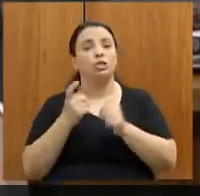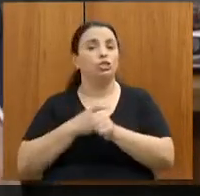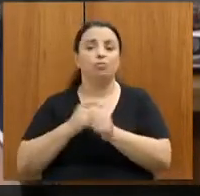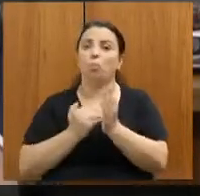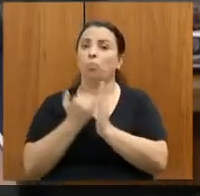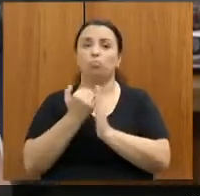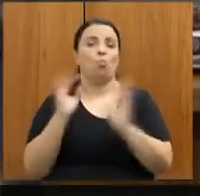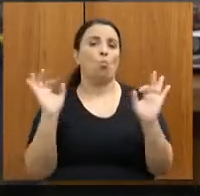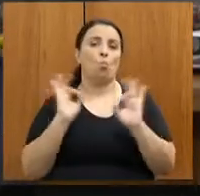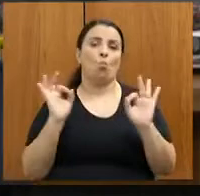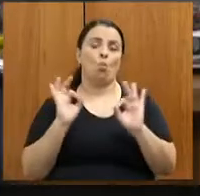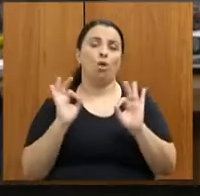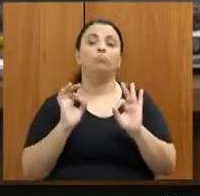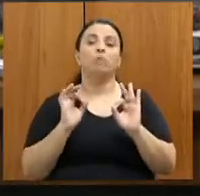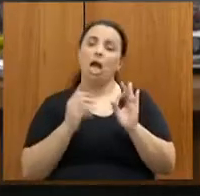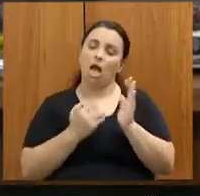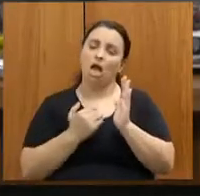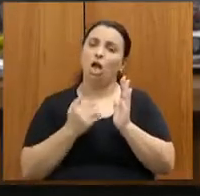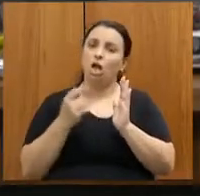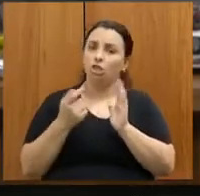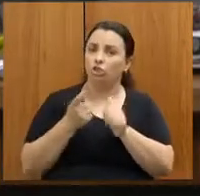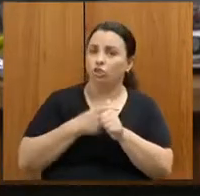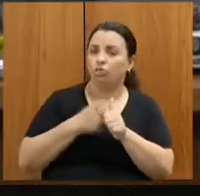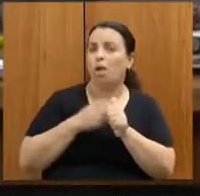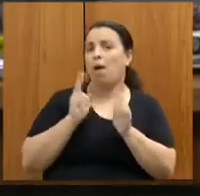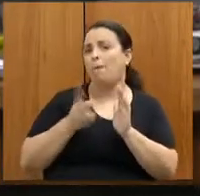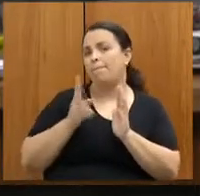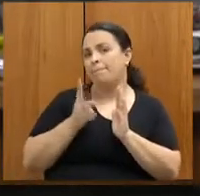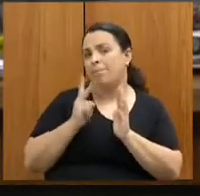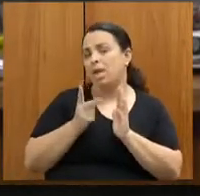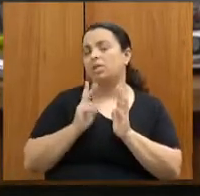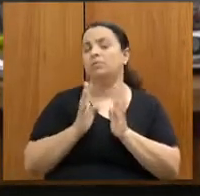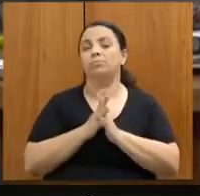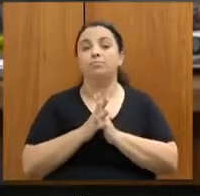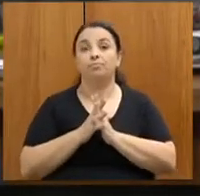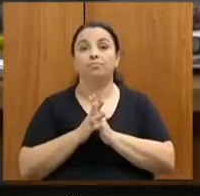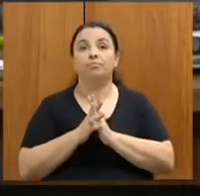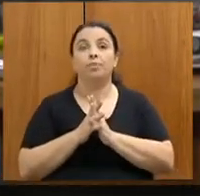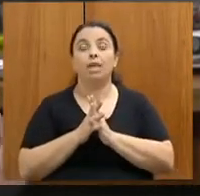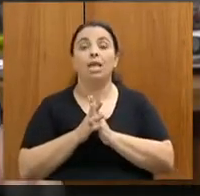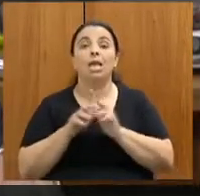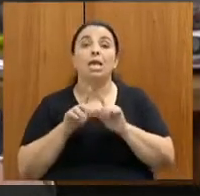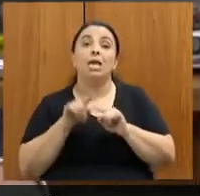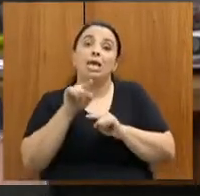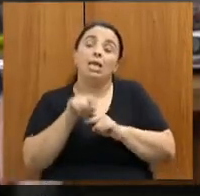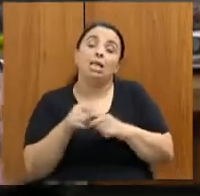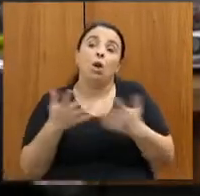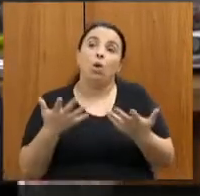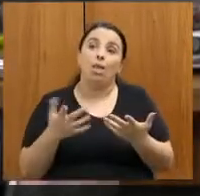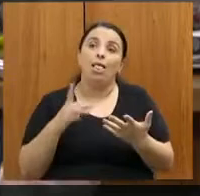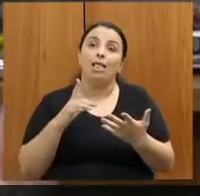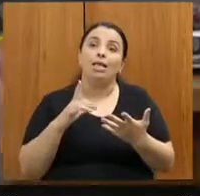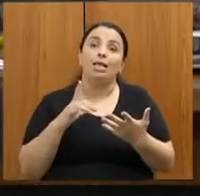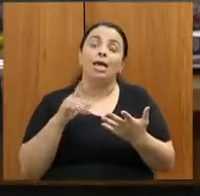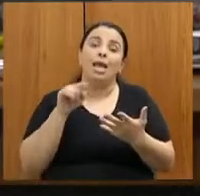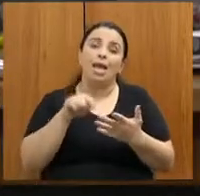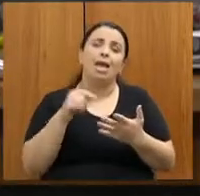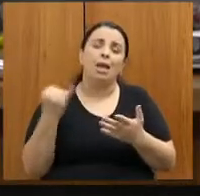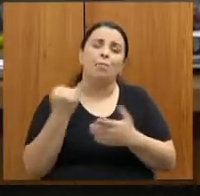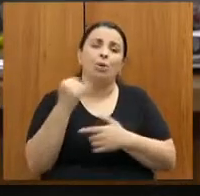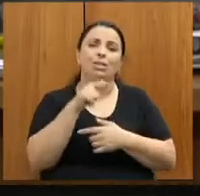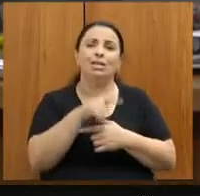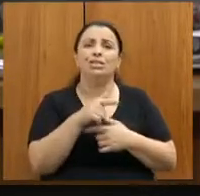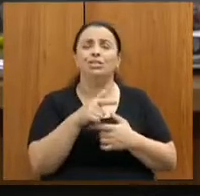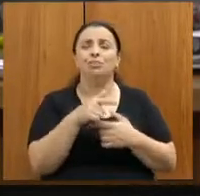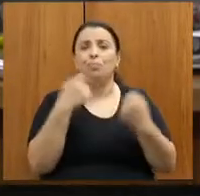de questões financeiros e orçamentários essencialmente eu tenho o menor desembolso Mas isso é necessário vou insistir isso é necessário